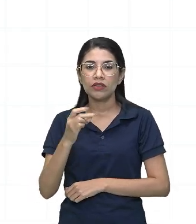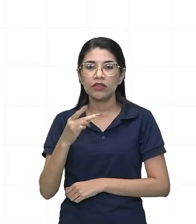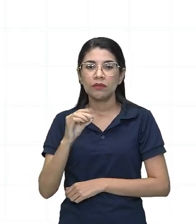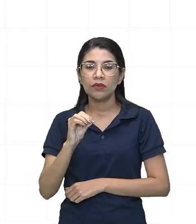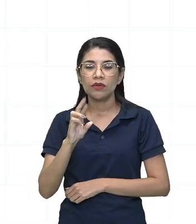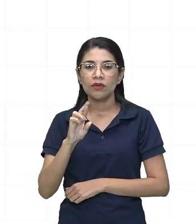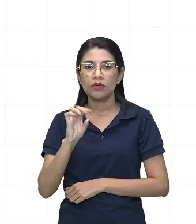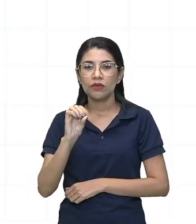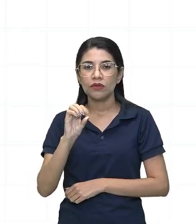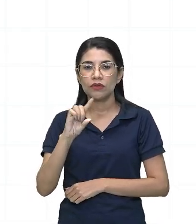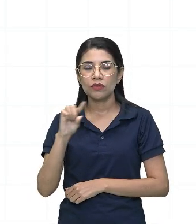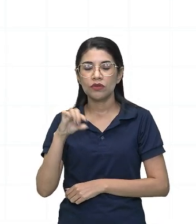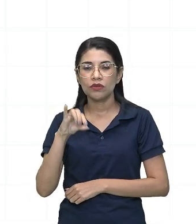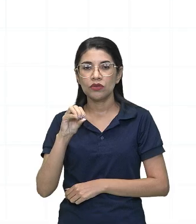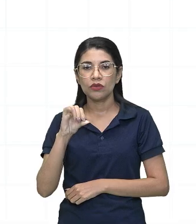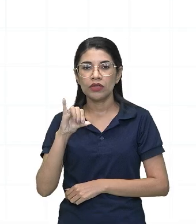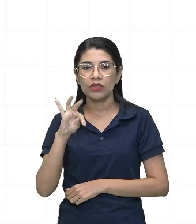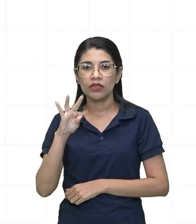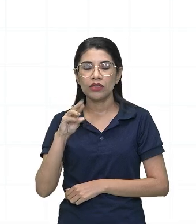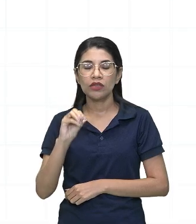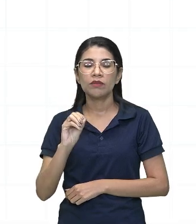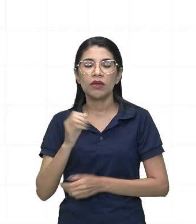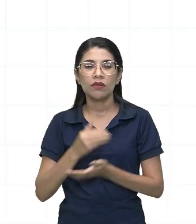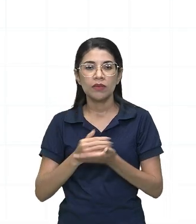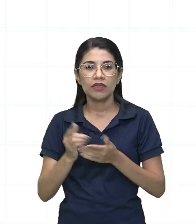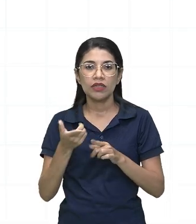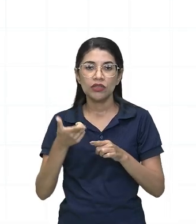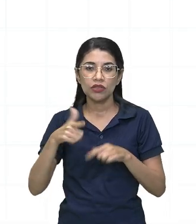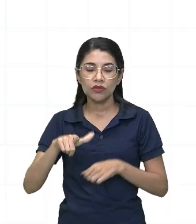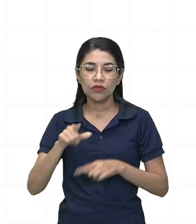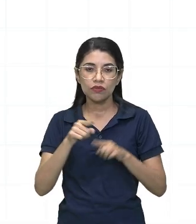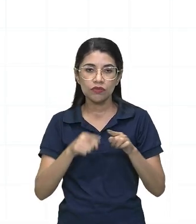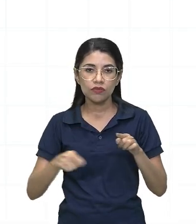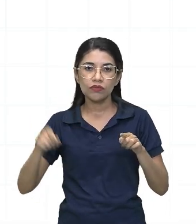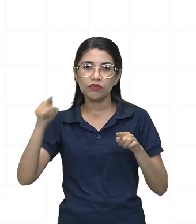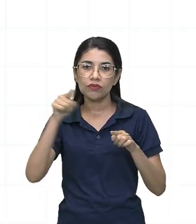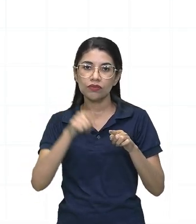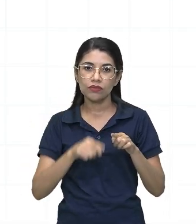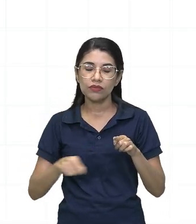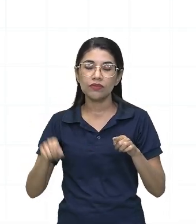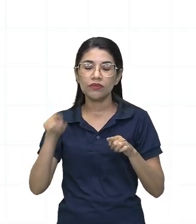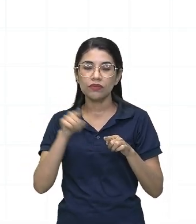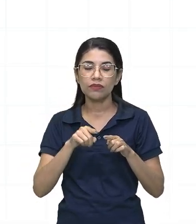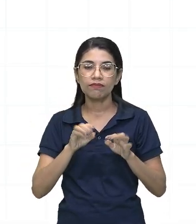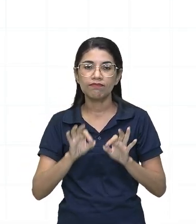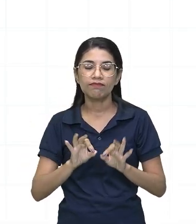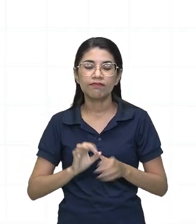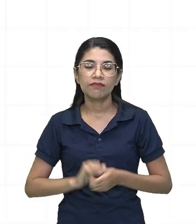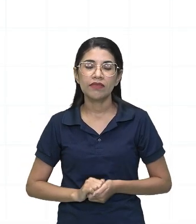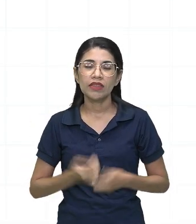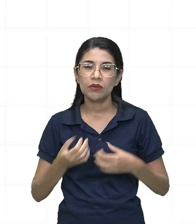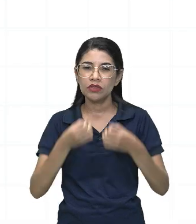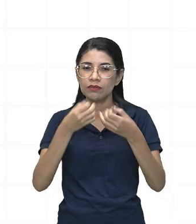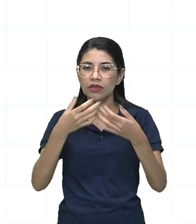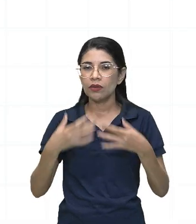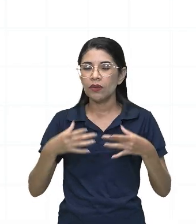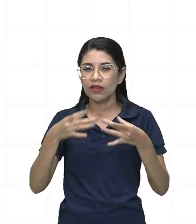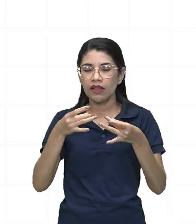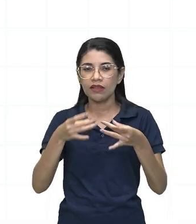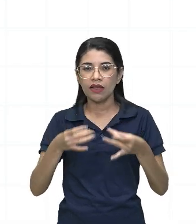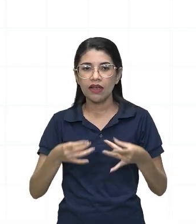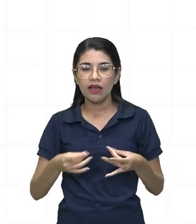dar início ao ciclo mais uma vez, certo? Então falamos aí bastante sobre